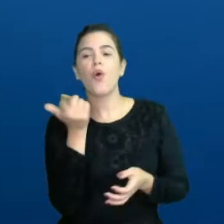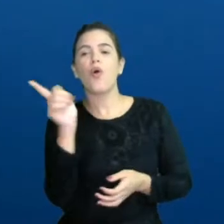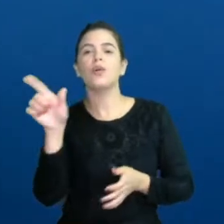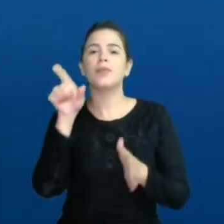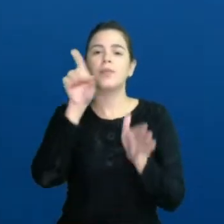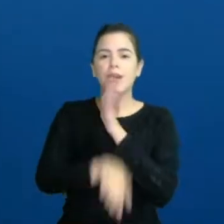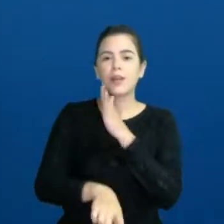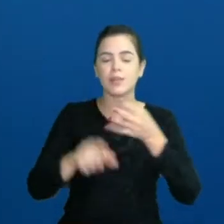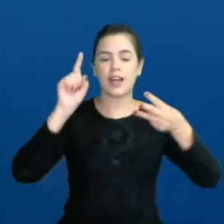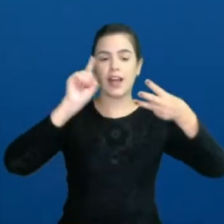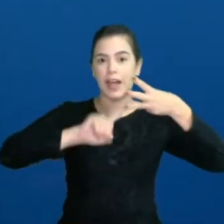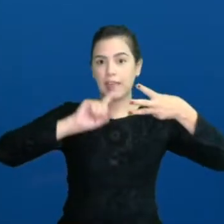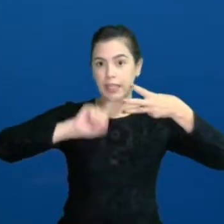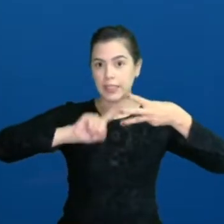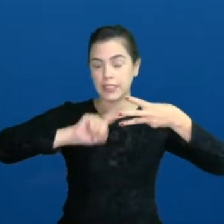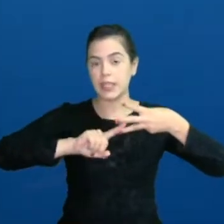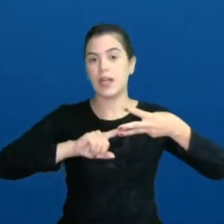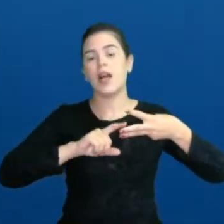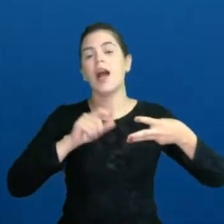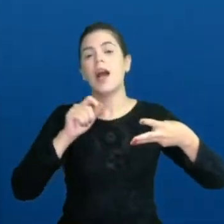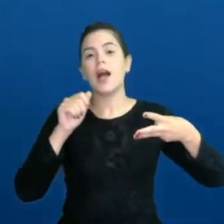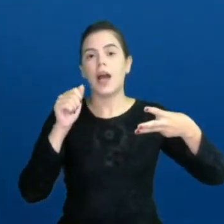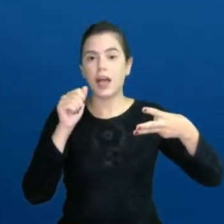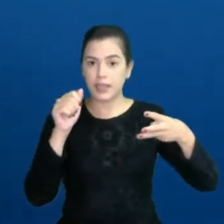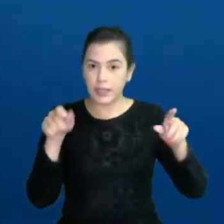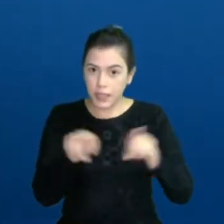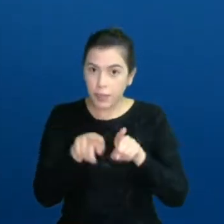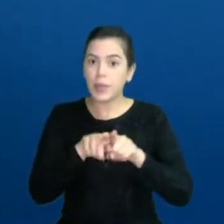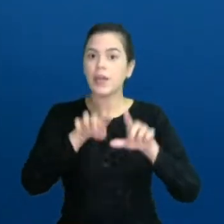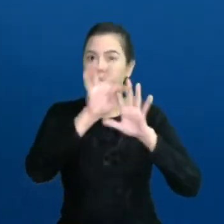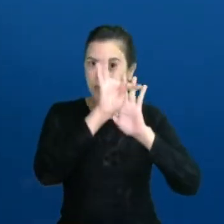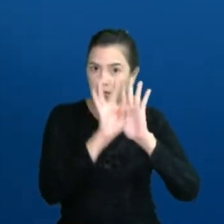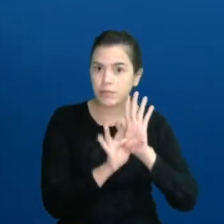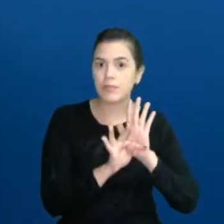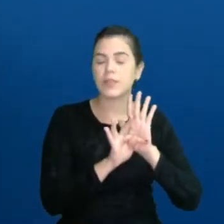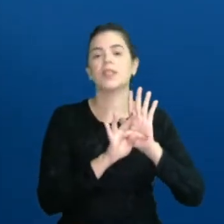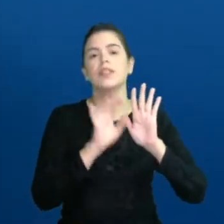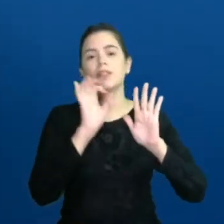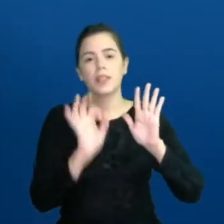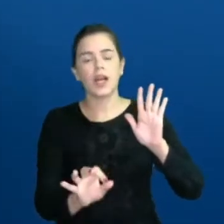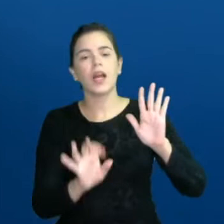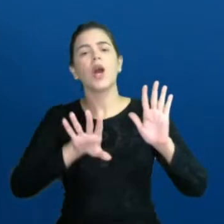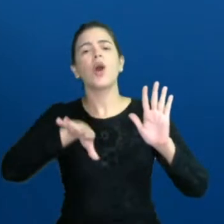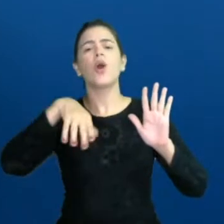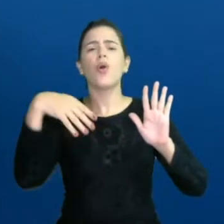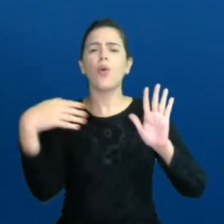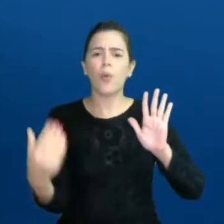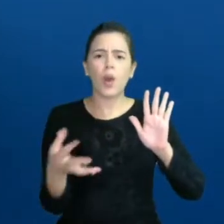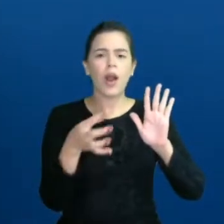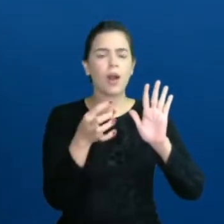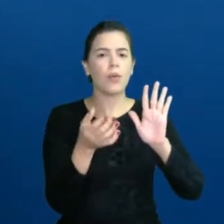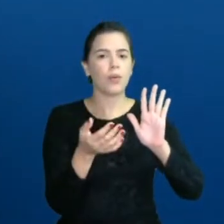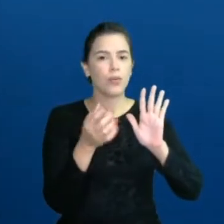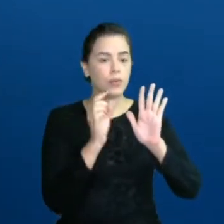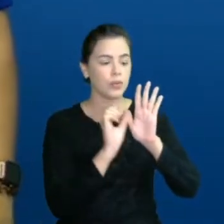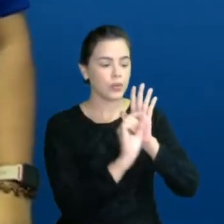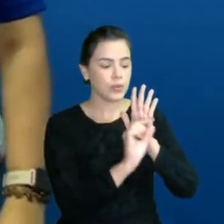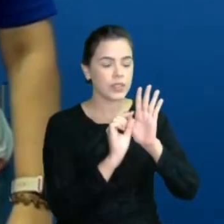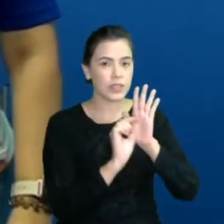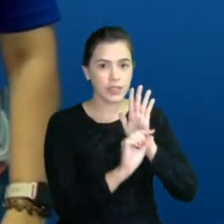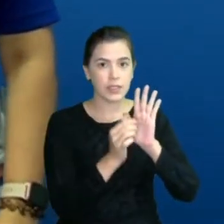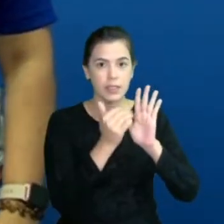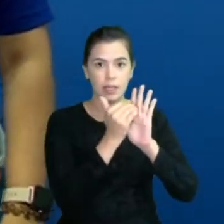3, ainda sobre o nosso trava-língua. Tá perguntando assim: qual dos itens abaixo não